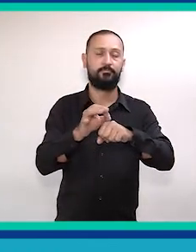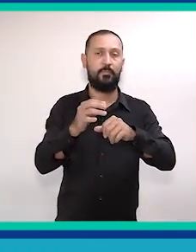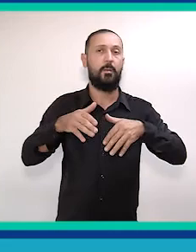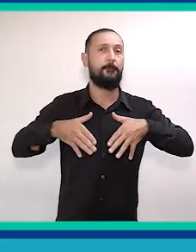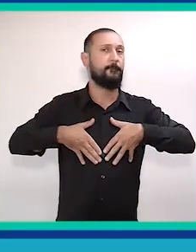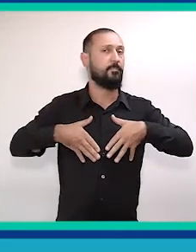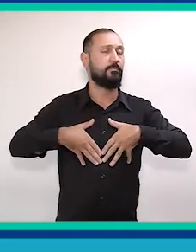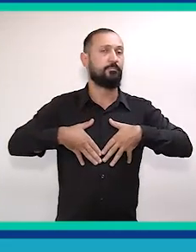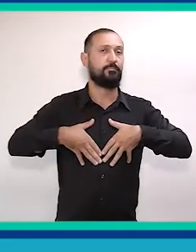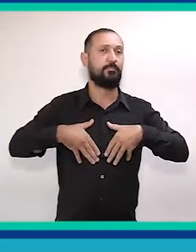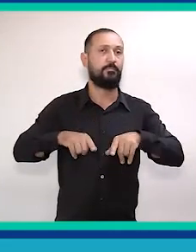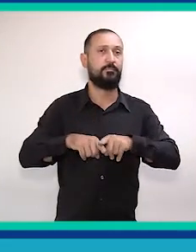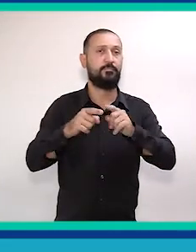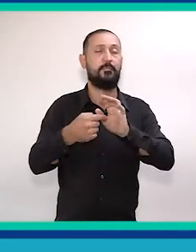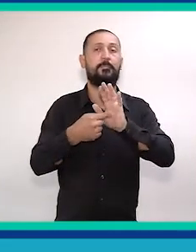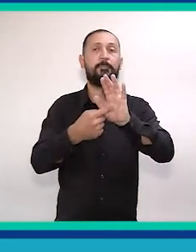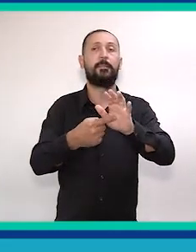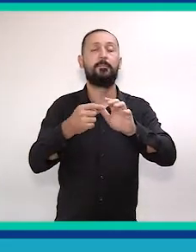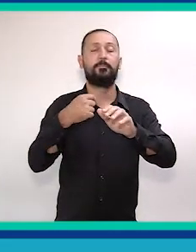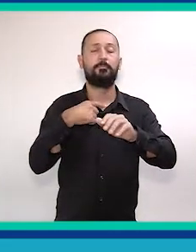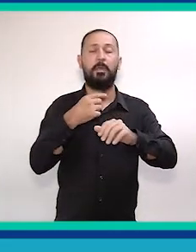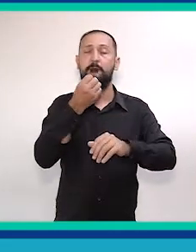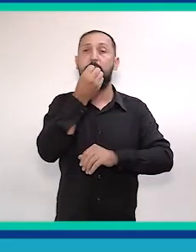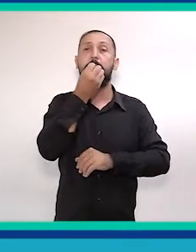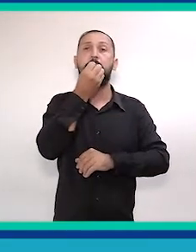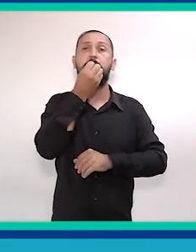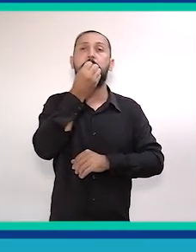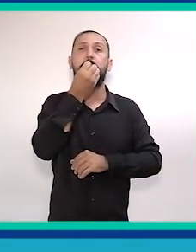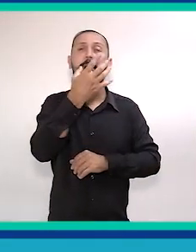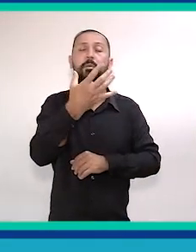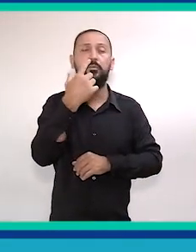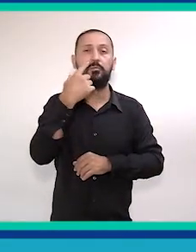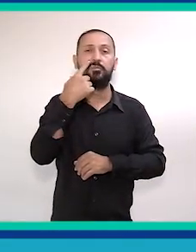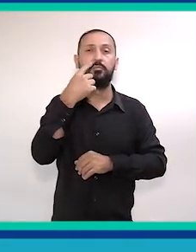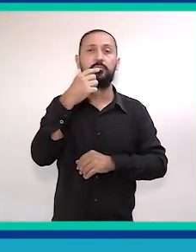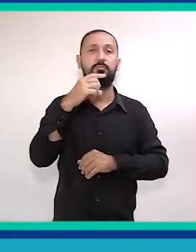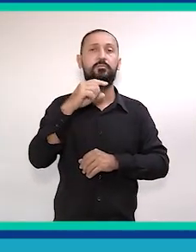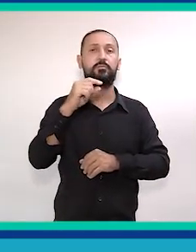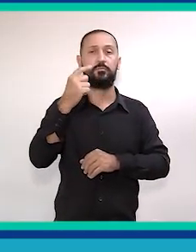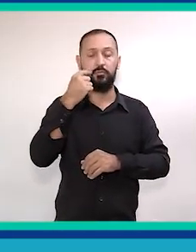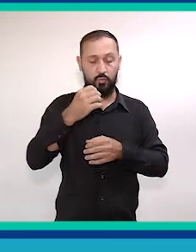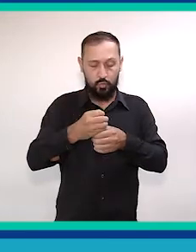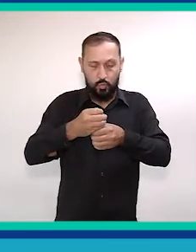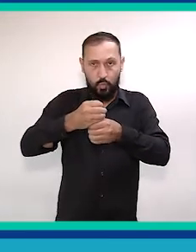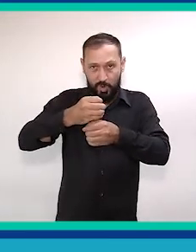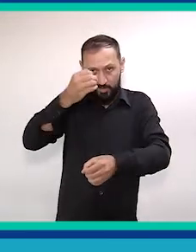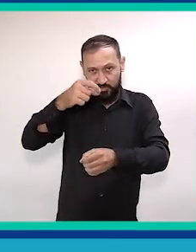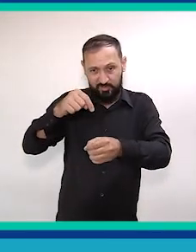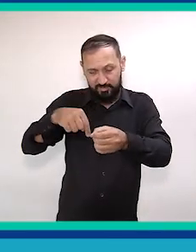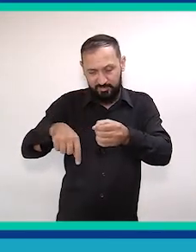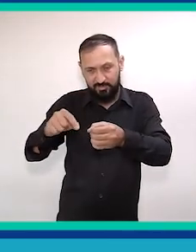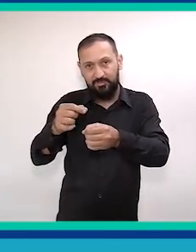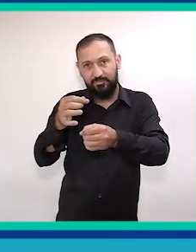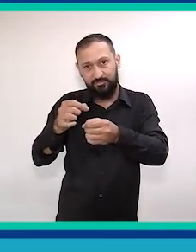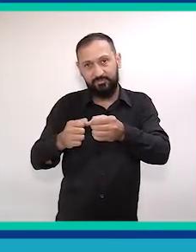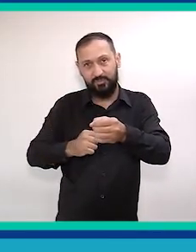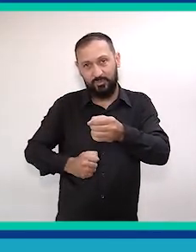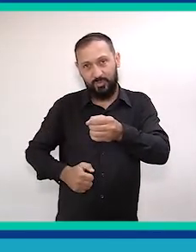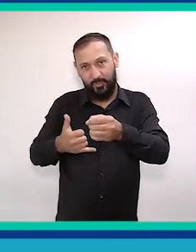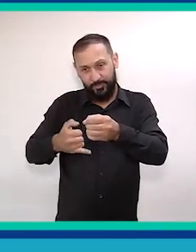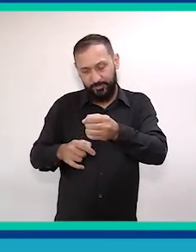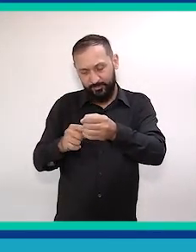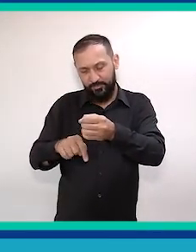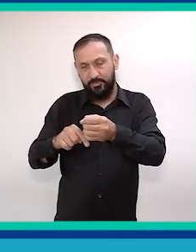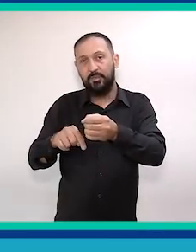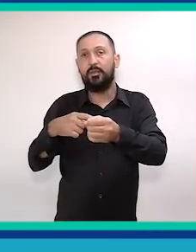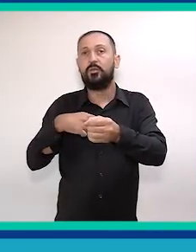nas células de câncer de pulmão, porém apresentou uma atividade muito boa para câncer de cólon retal